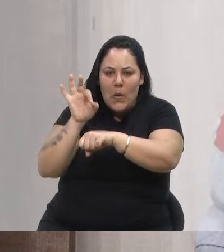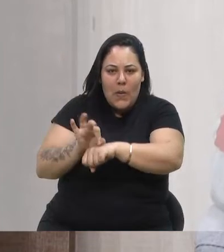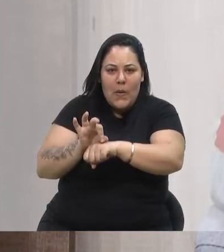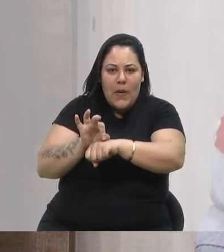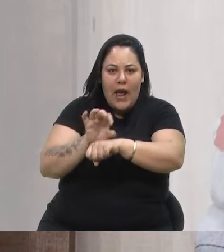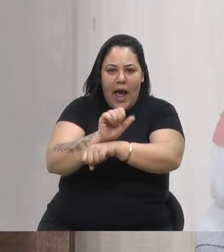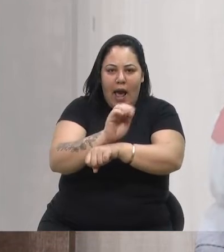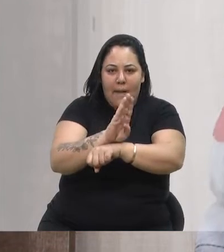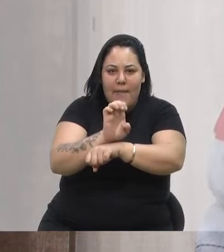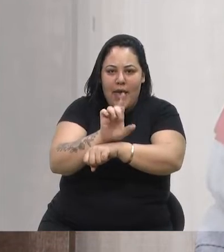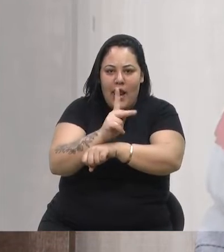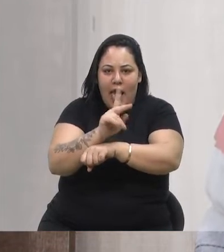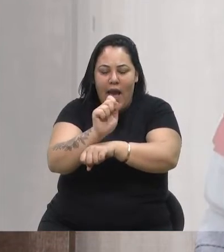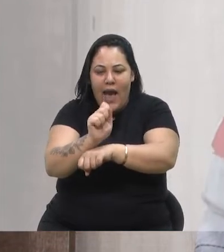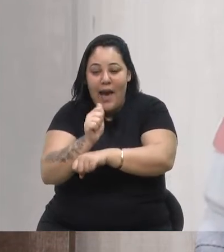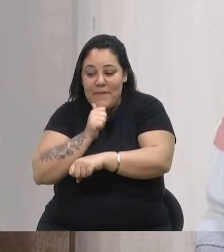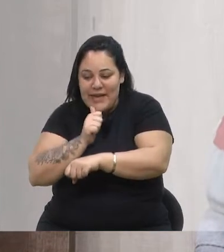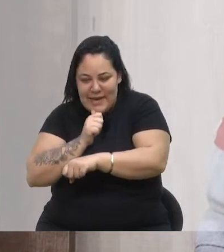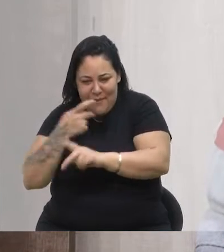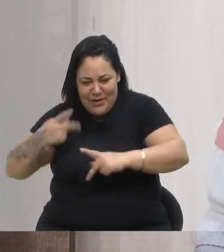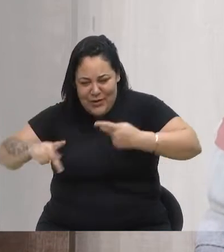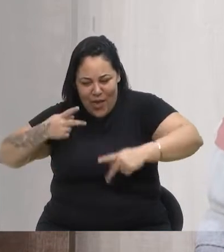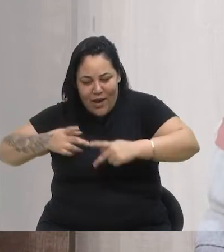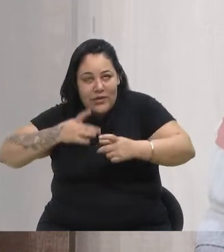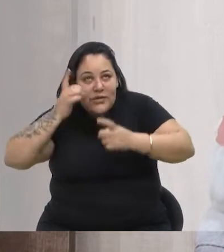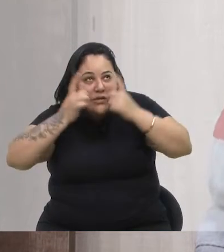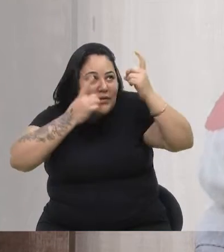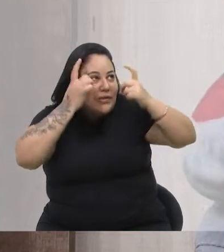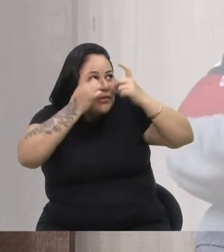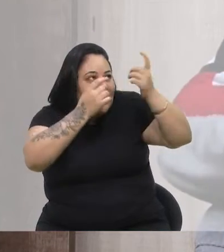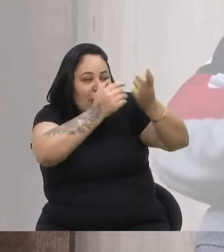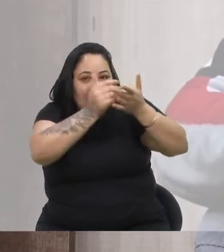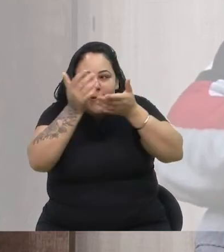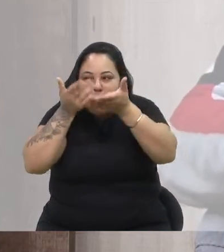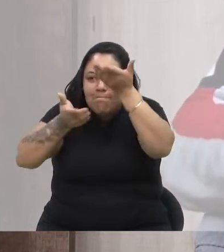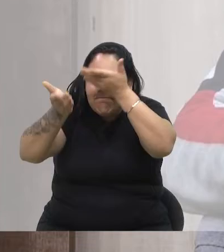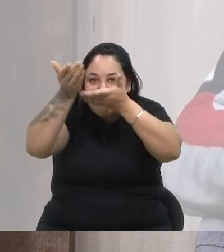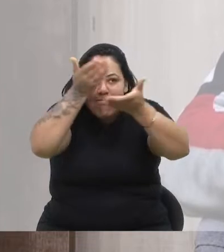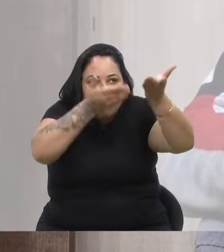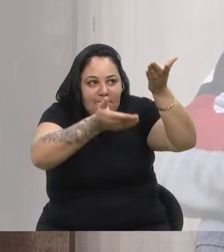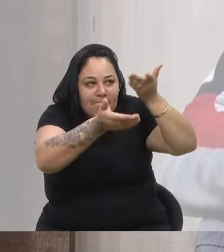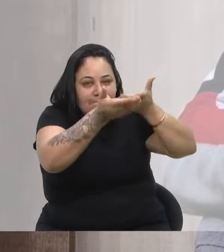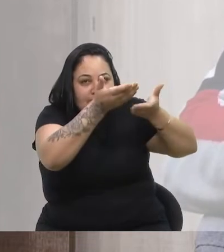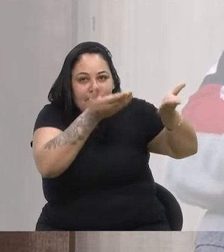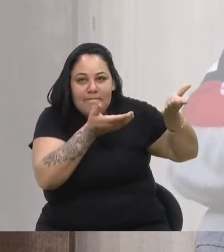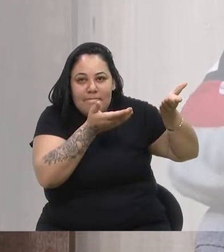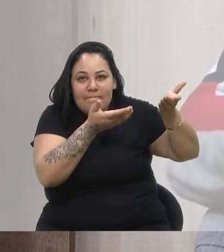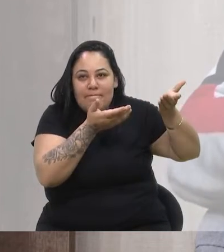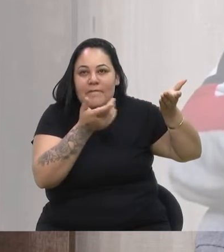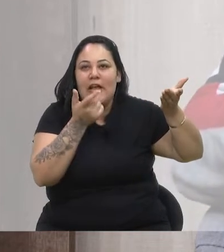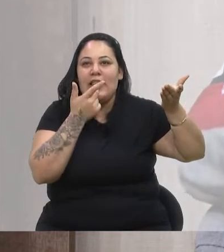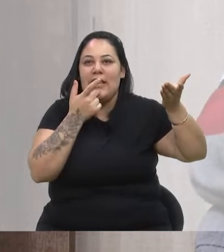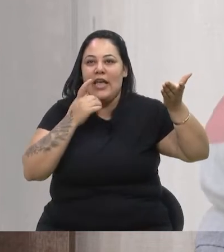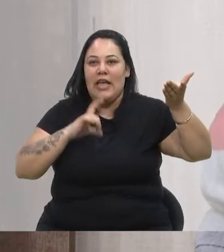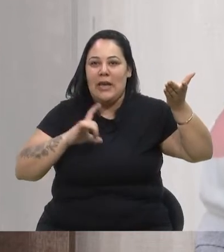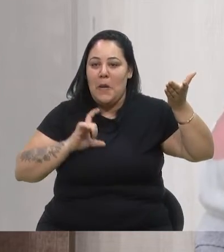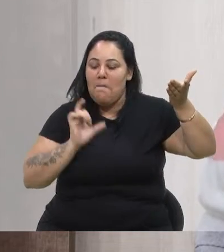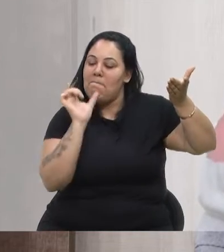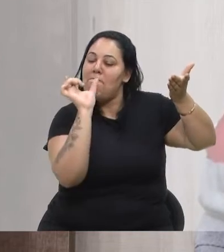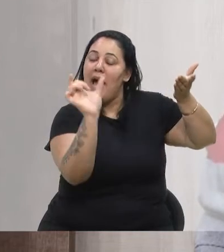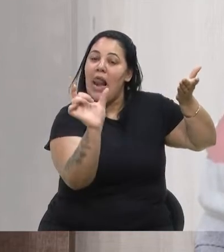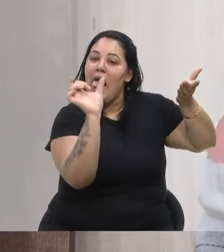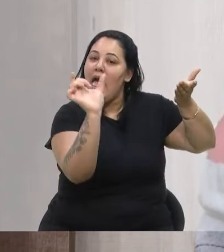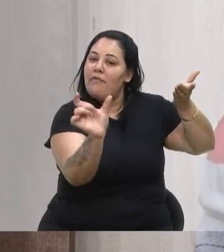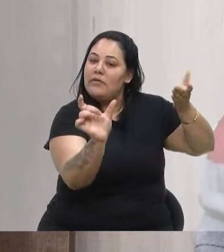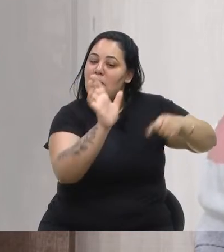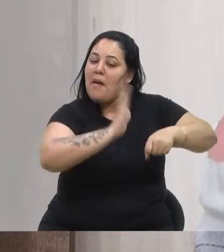abelhas, a Bianca se preocupa com isso, ela passa a interagir com outros personagens. Há nomenclaturas um pouco